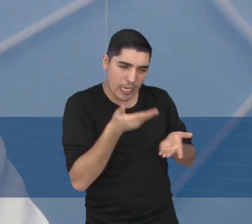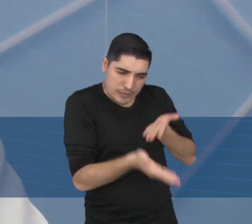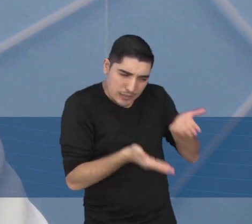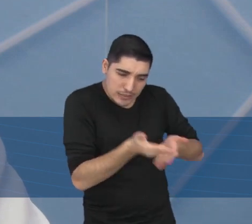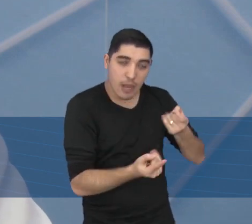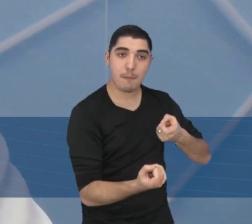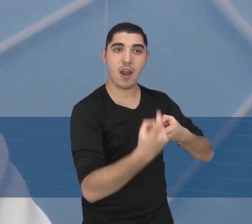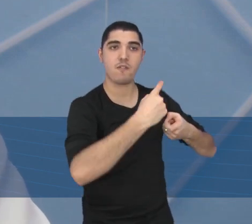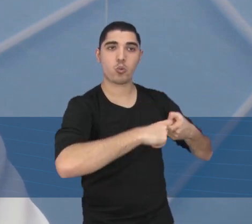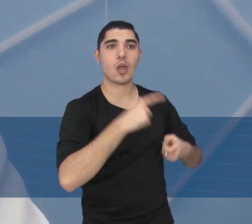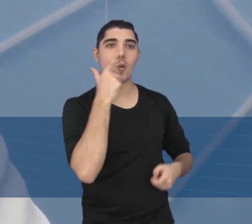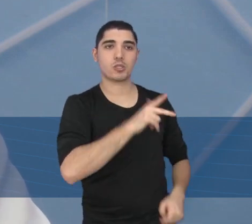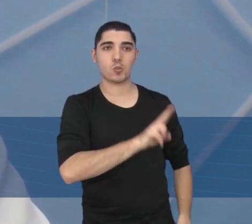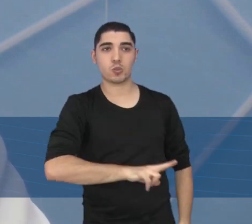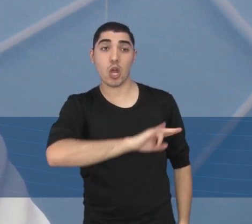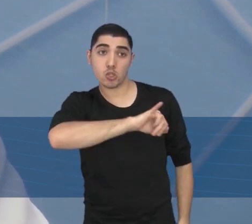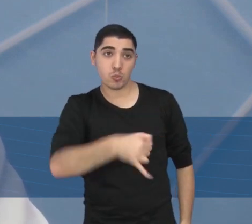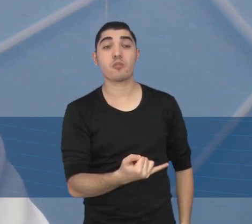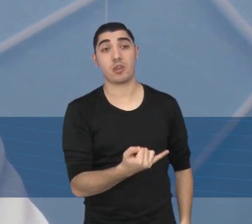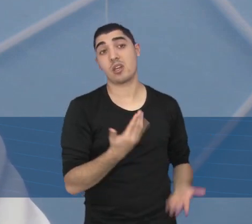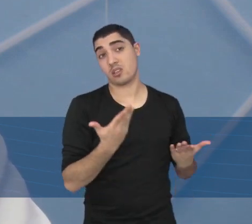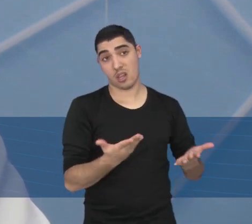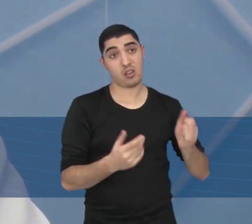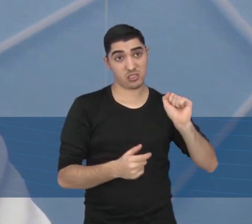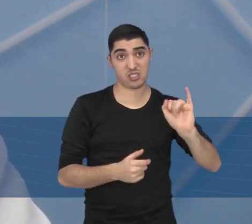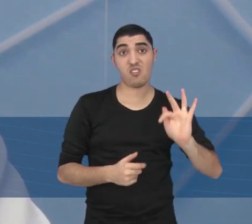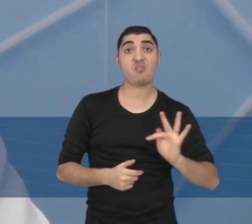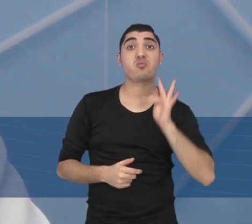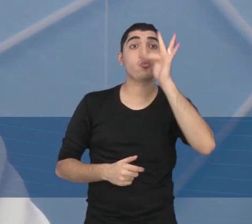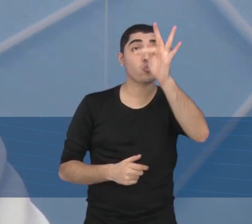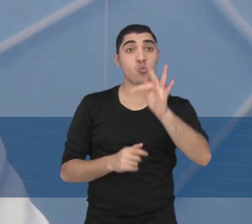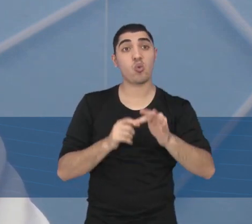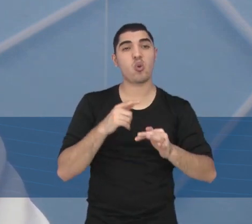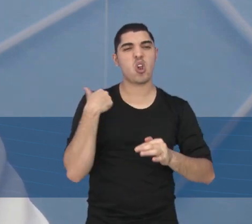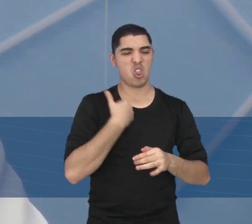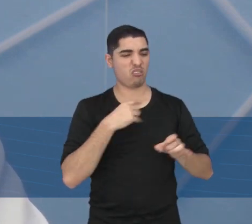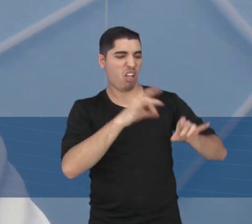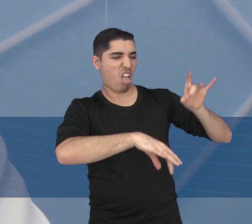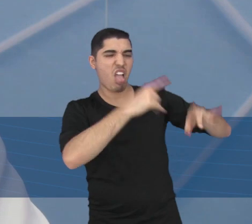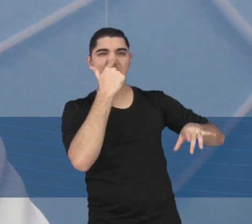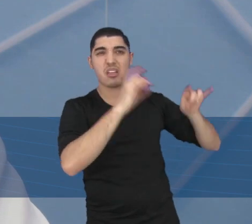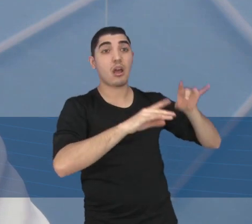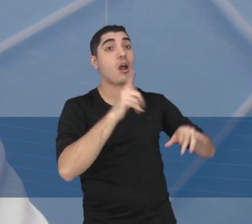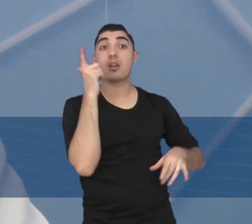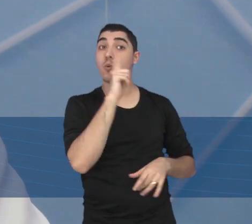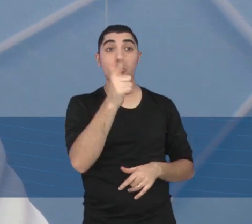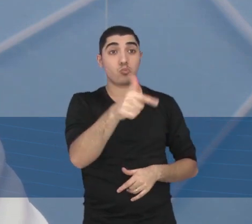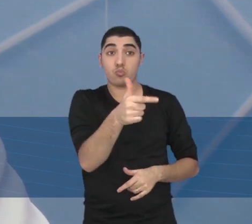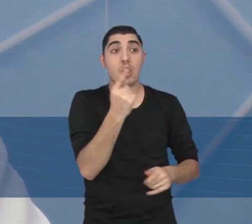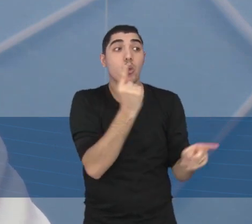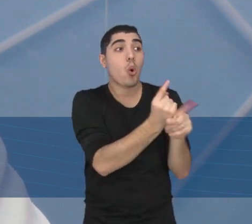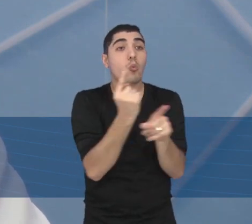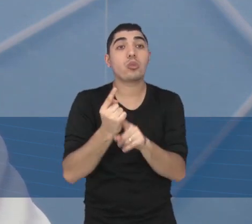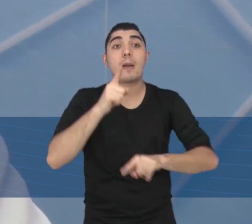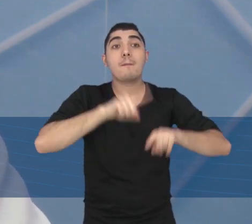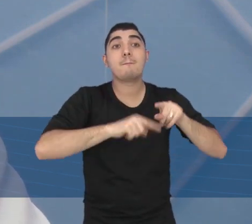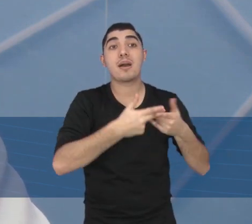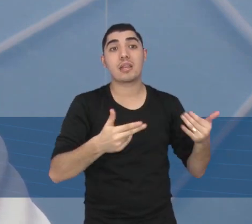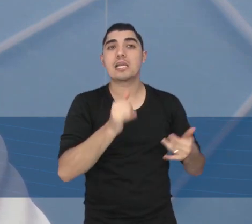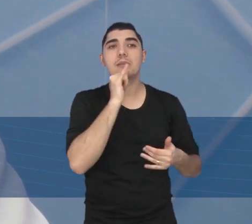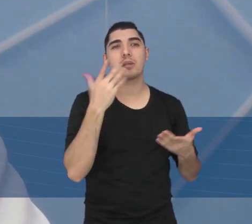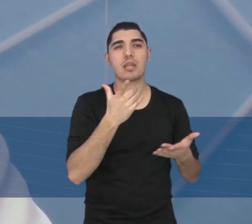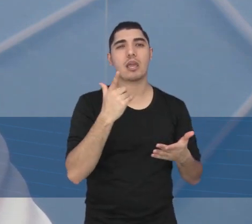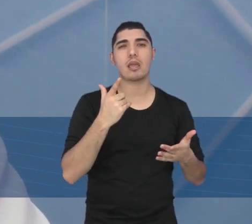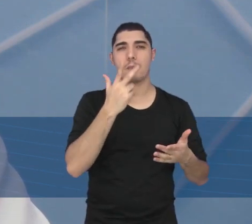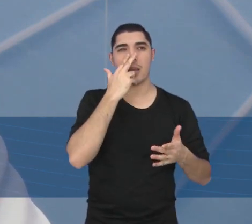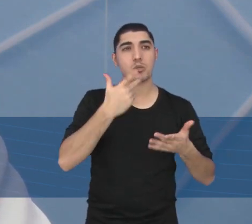eletroeletrônicos, não vai ter simplesmente elementos e metais, materiais para a fabricação dos próximos. A gente está vendo, inclusive, a crise